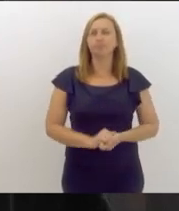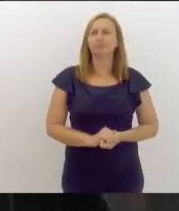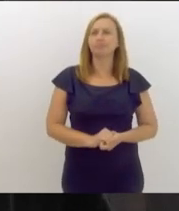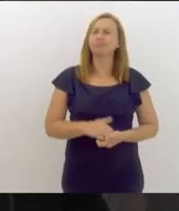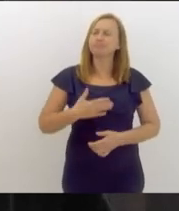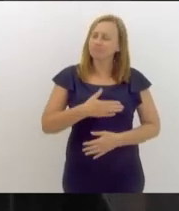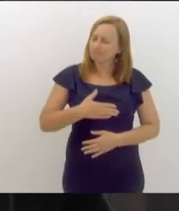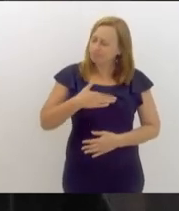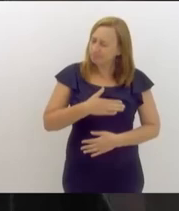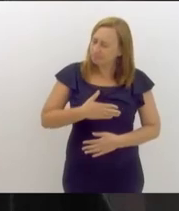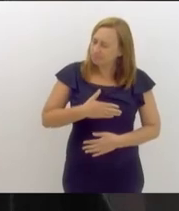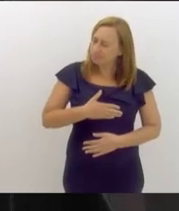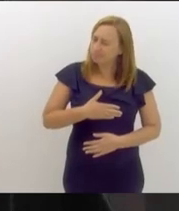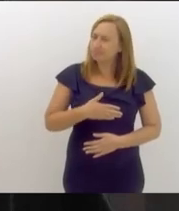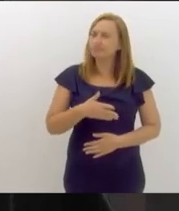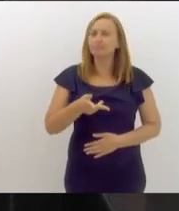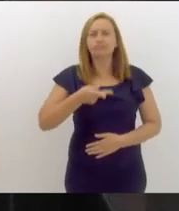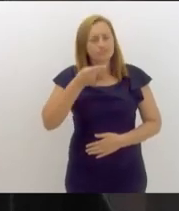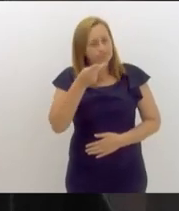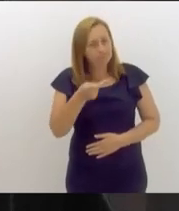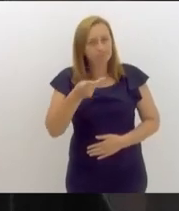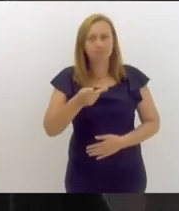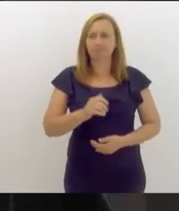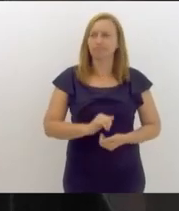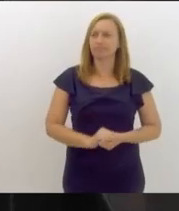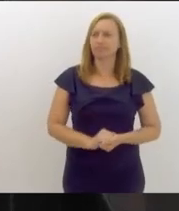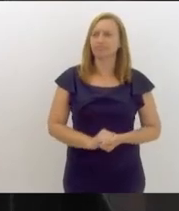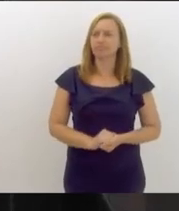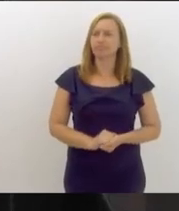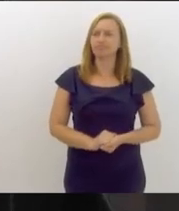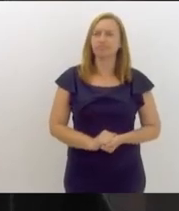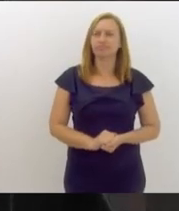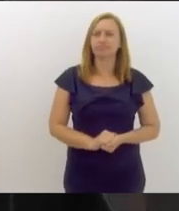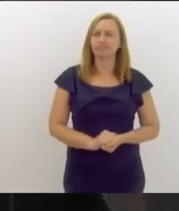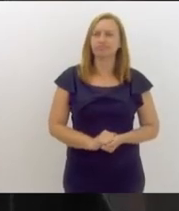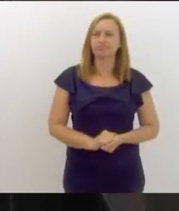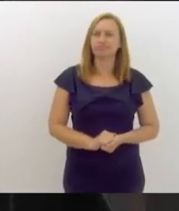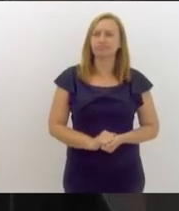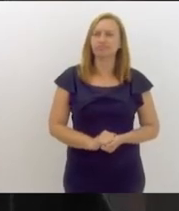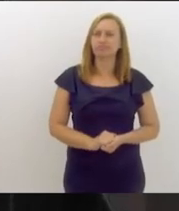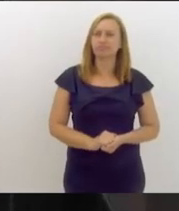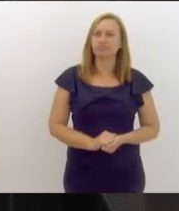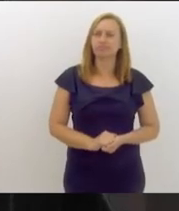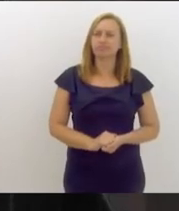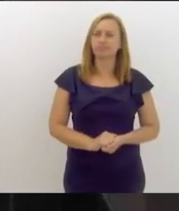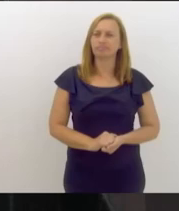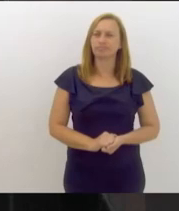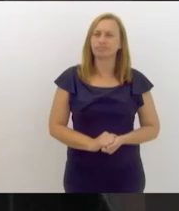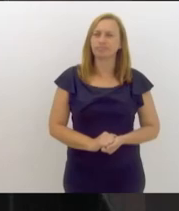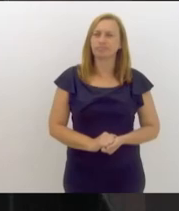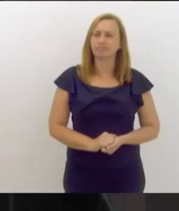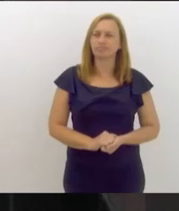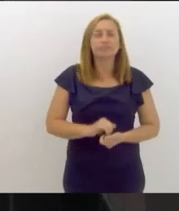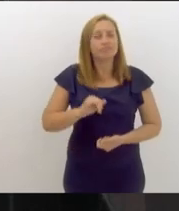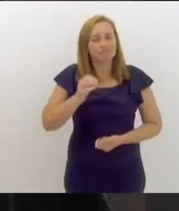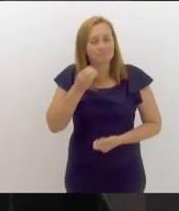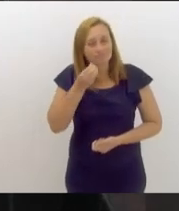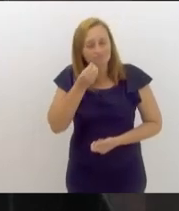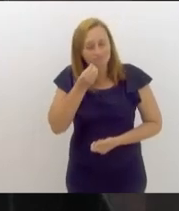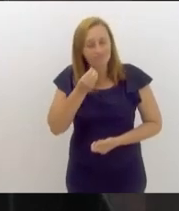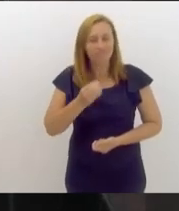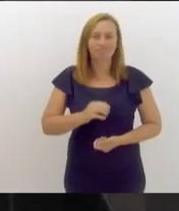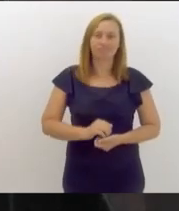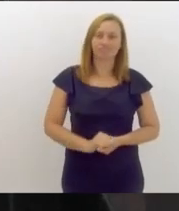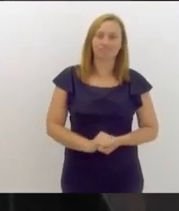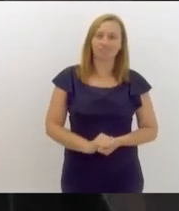eu gostaria de trazer nessa minha fala solicitada nesta oportunidade